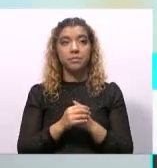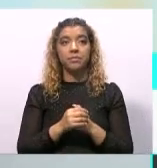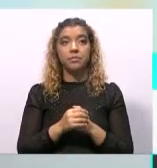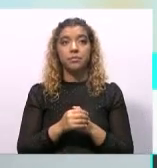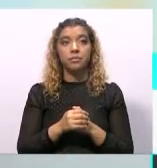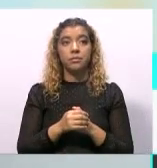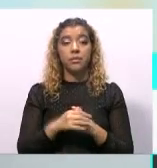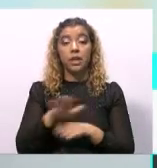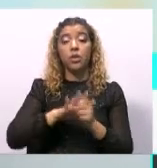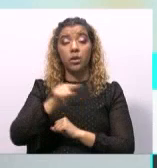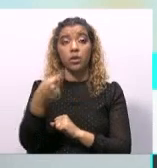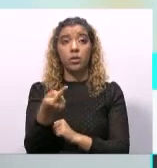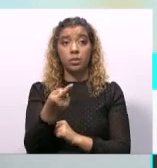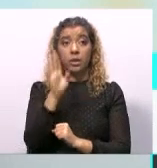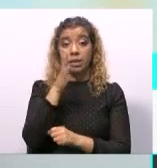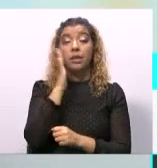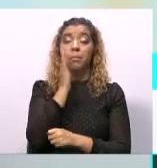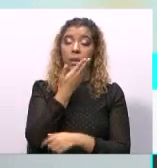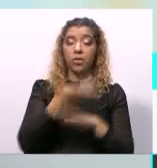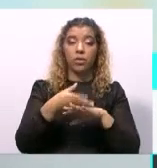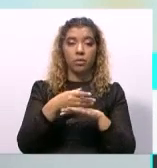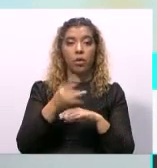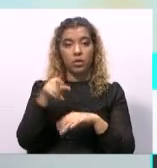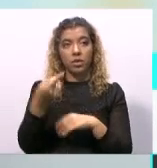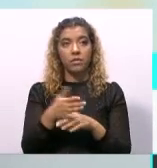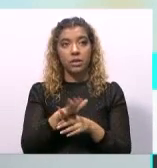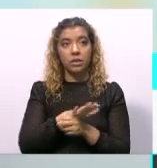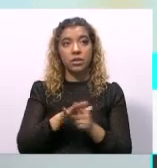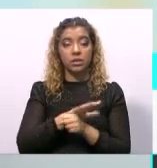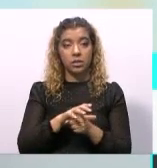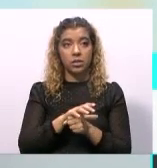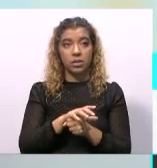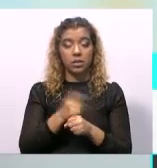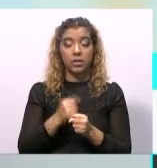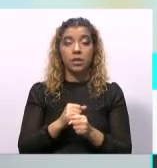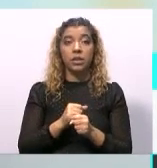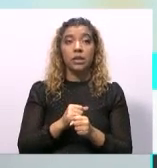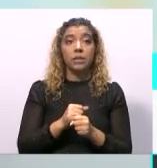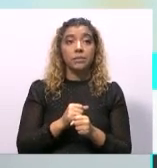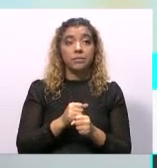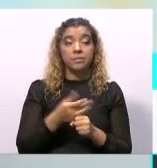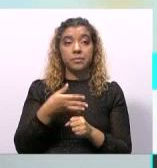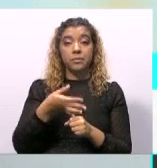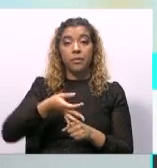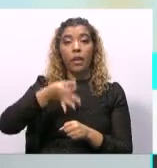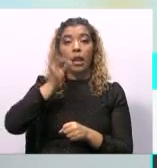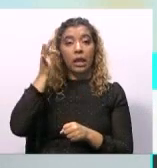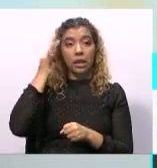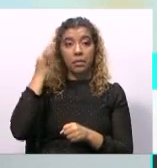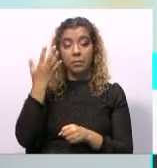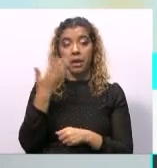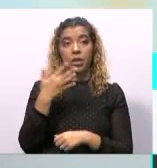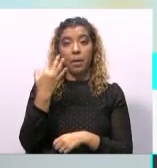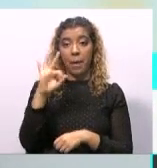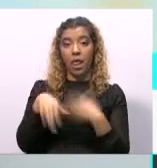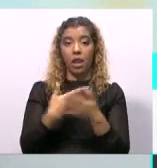ylang-ylang. Noutras situações, dependendo, mais uma vez, da situação. A camomila romana também pode ser uma excelente opção ao final do dia, porque também